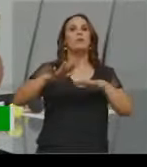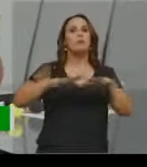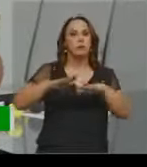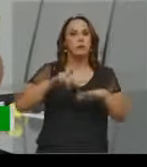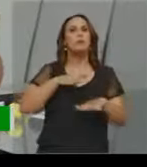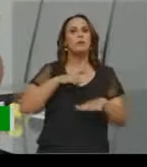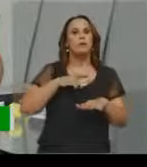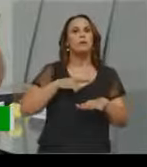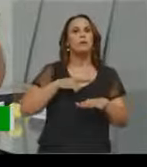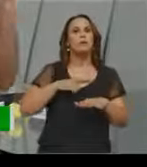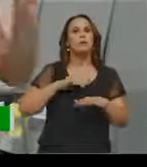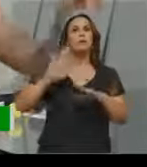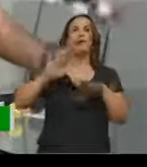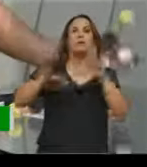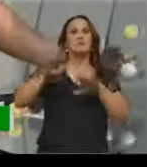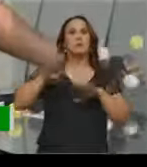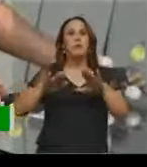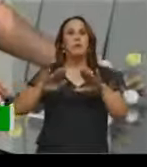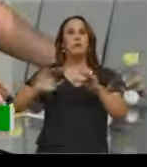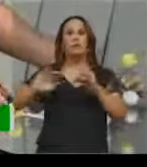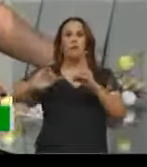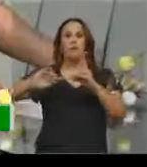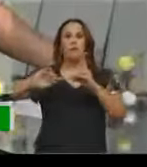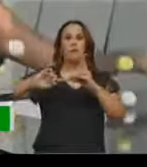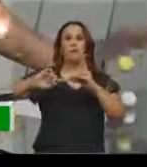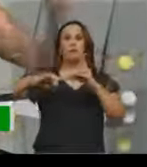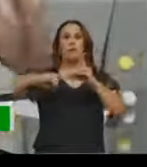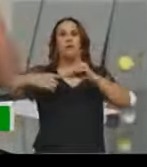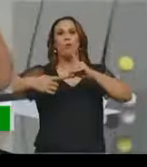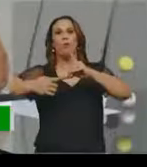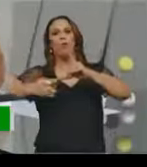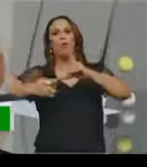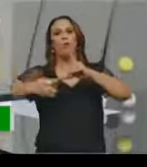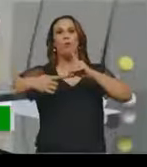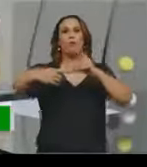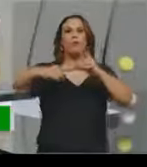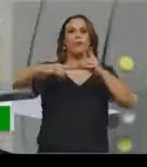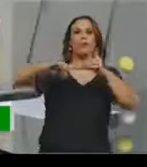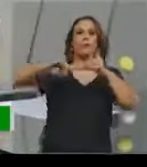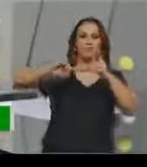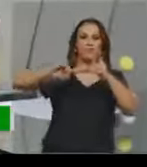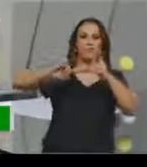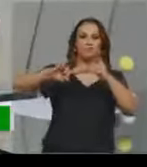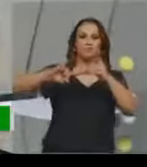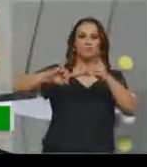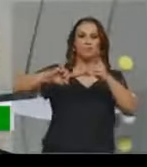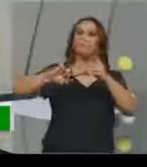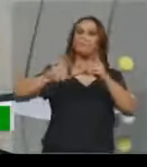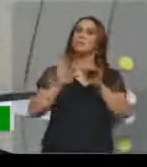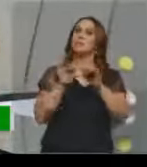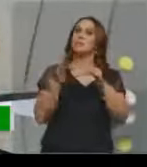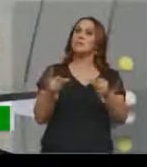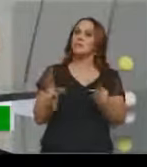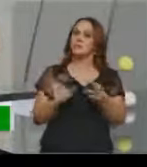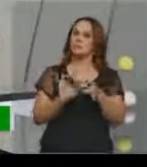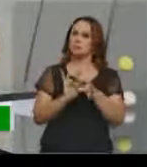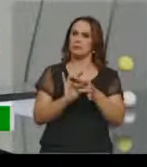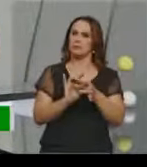molécula vai estar assim. Agora, se observarmos uma molécula com dupla ligação, eu não tenho mais